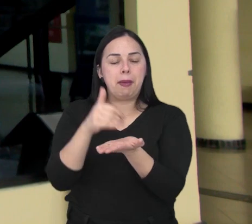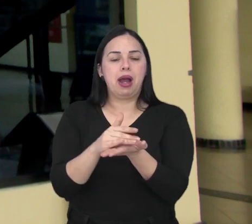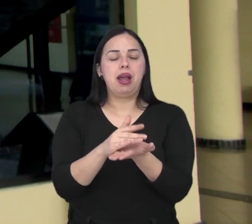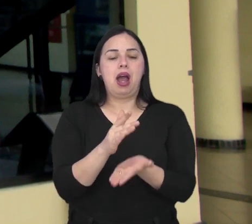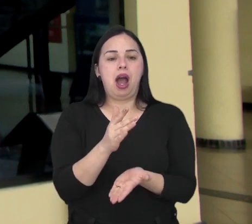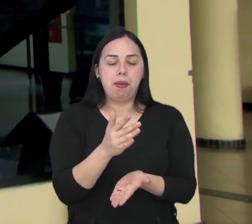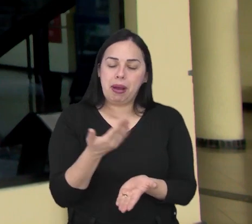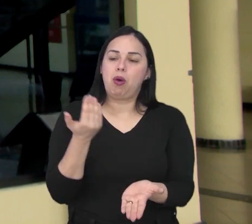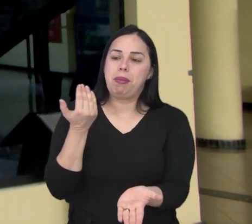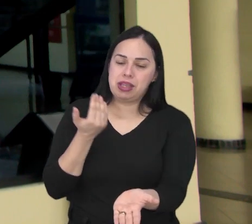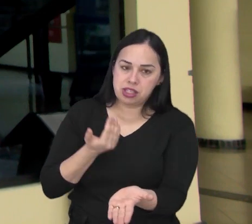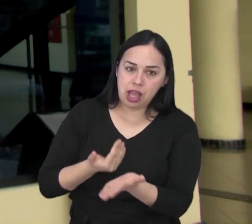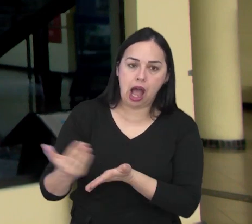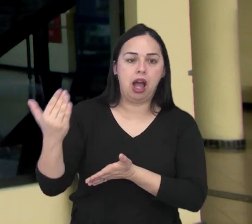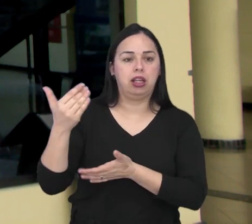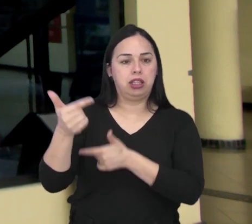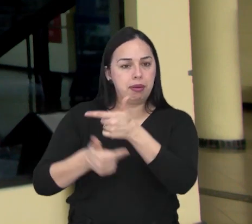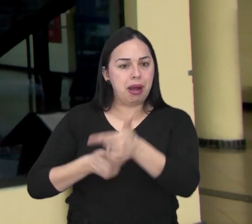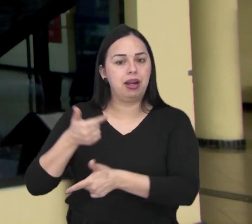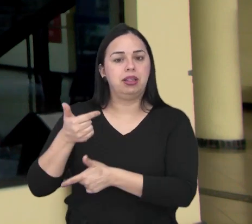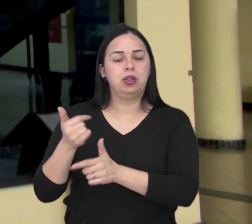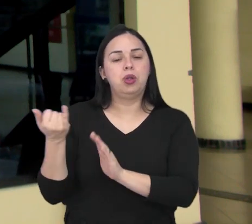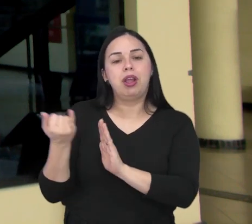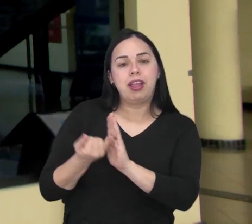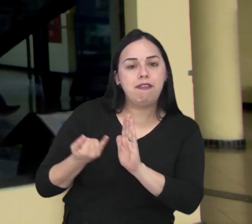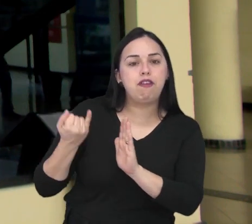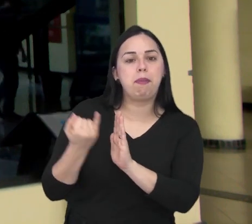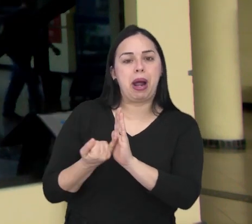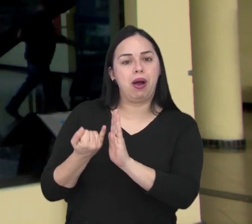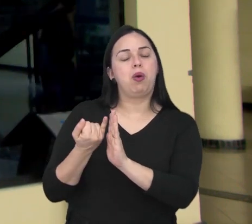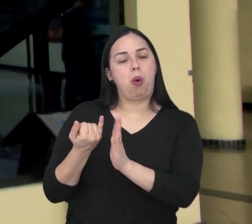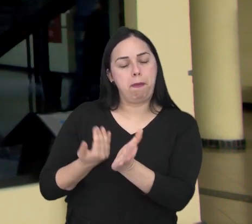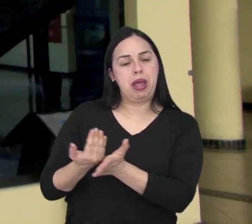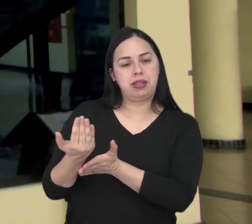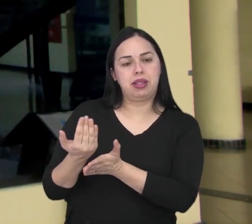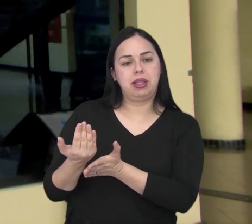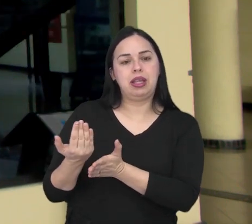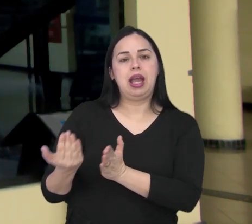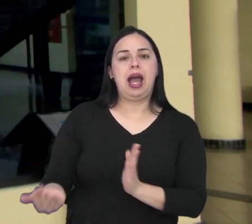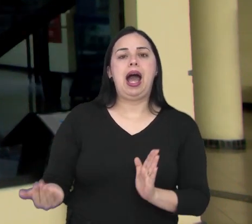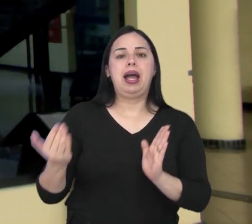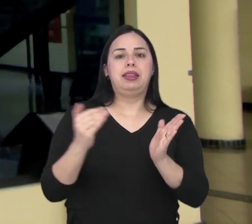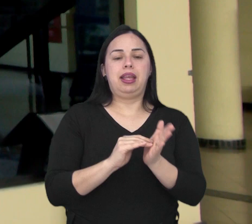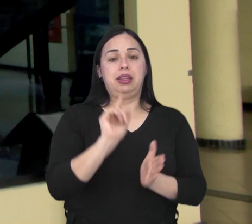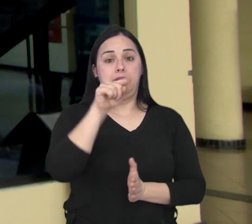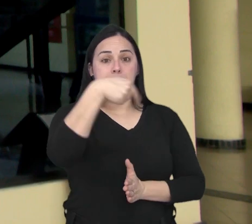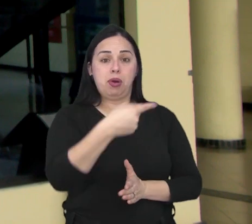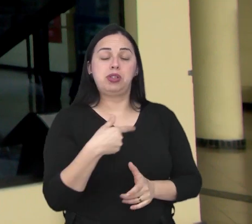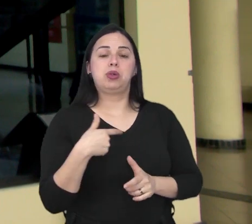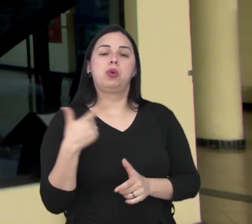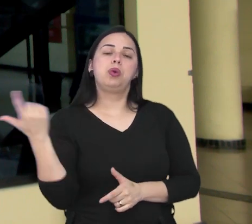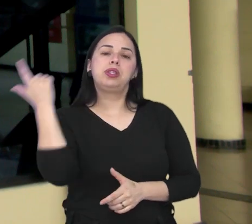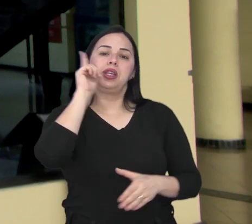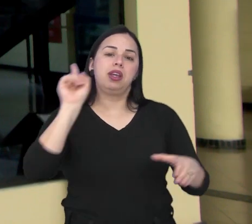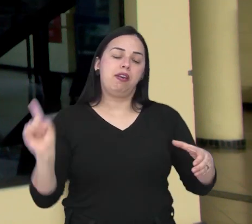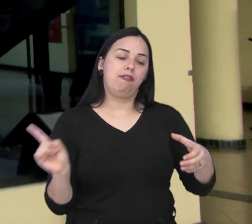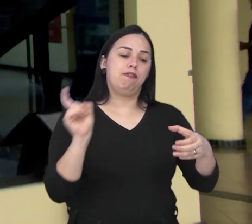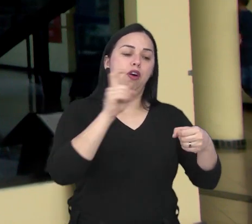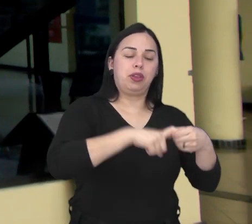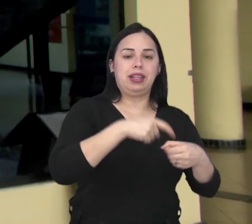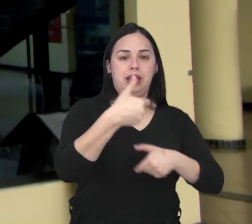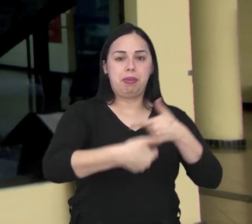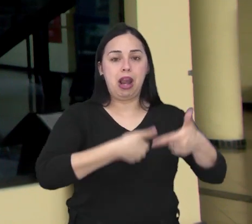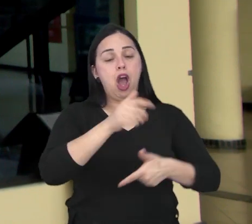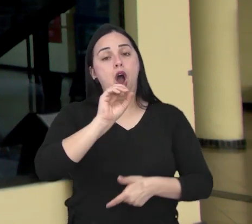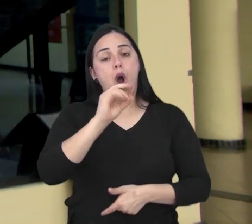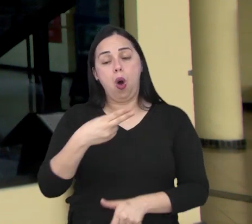e aí para não ficar sem renda, para começar uma atividade, começam num trabalho informal até conseguir se alocar de novo no